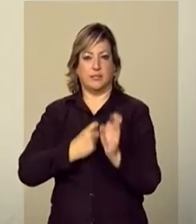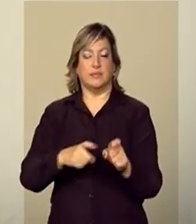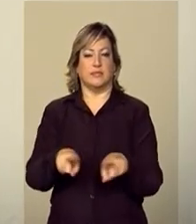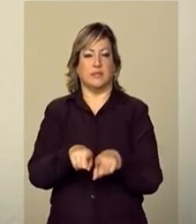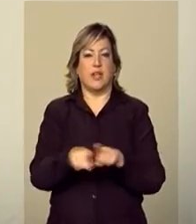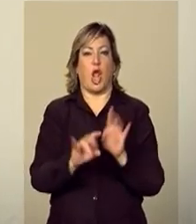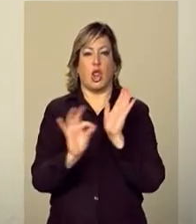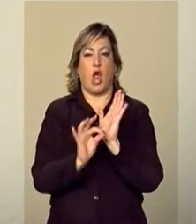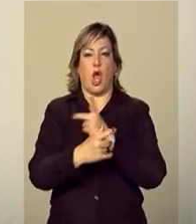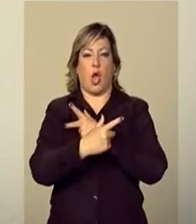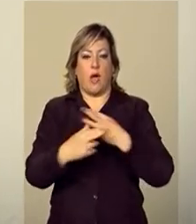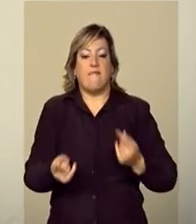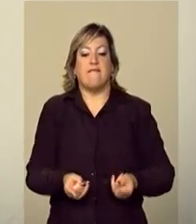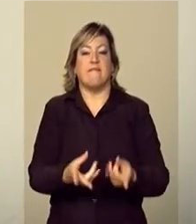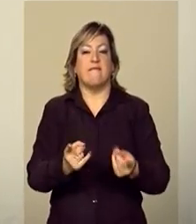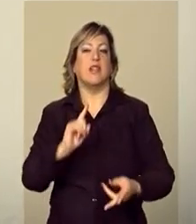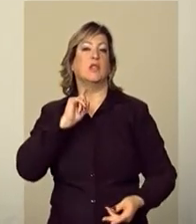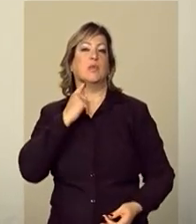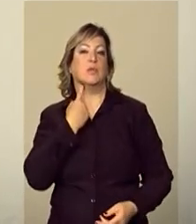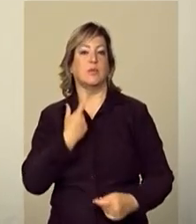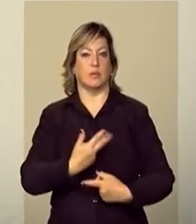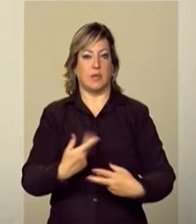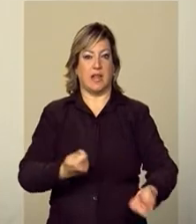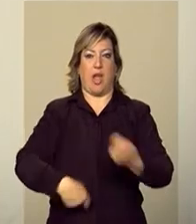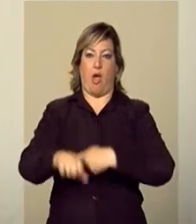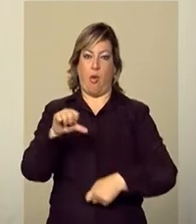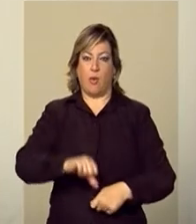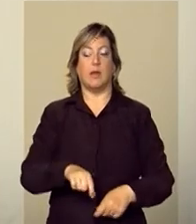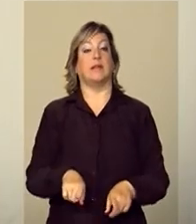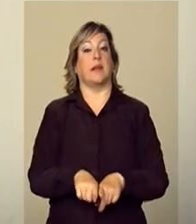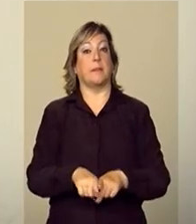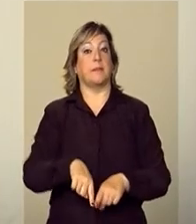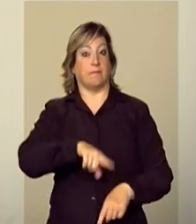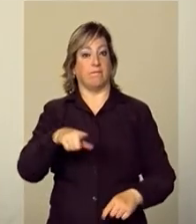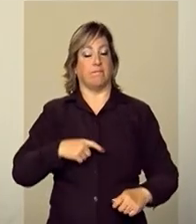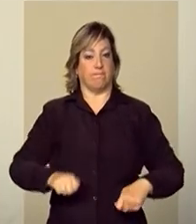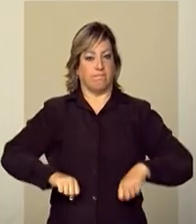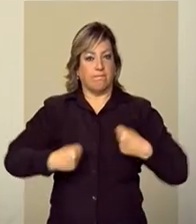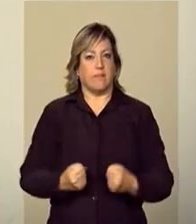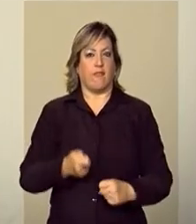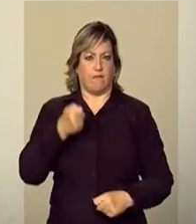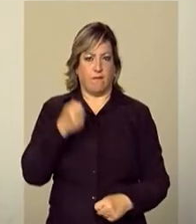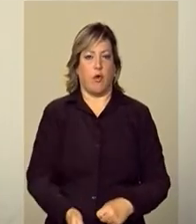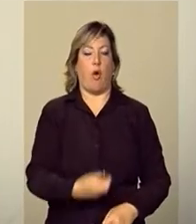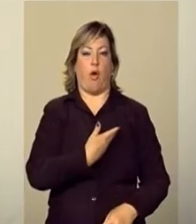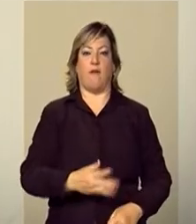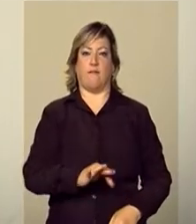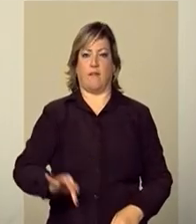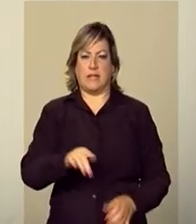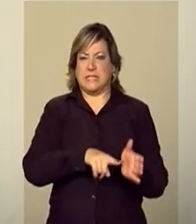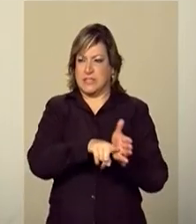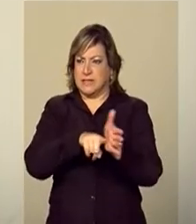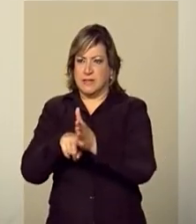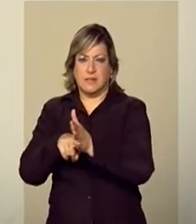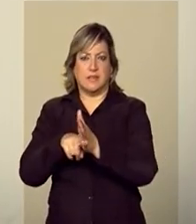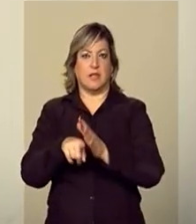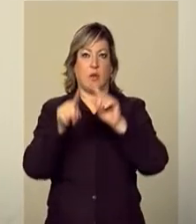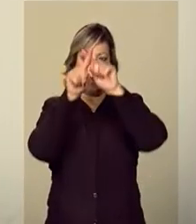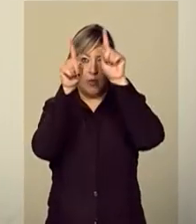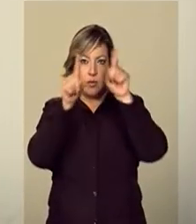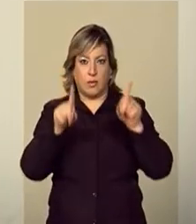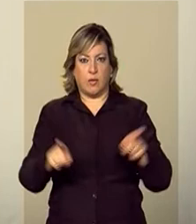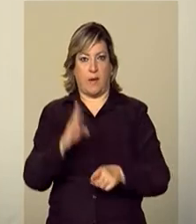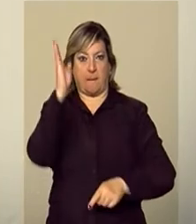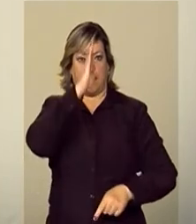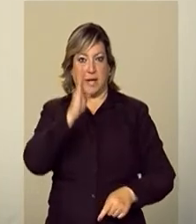contrabando por isso o combate ao Crime tem exigido uma ação firme e uma presença forte do governo federal nas regiões de